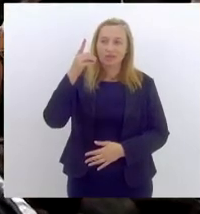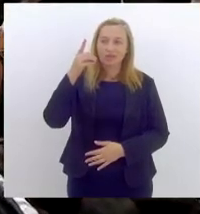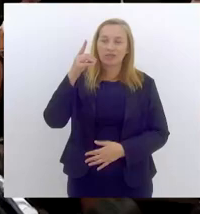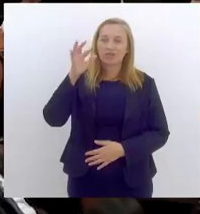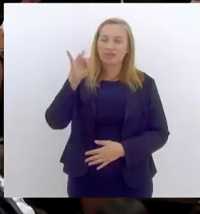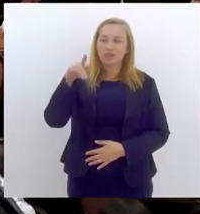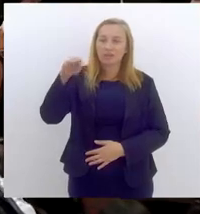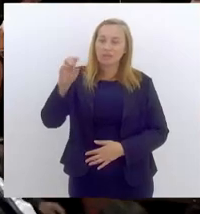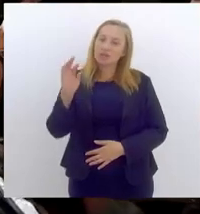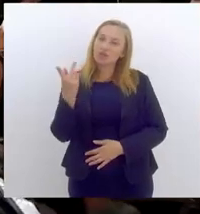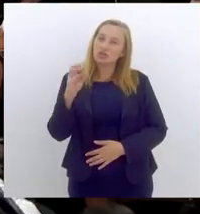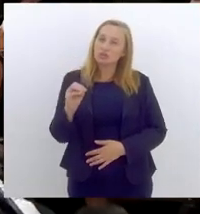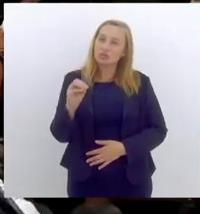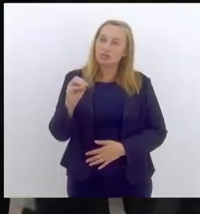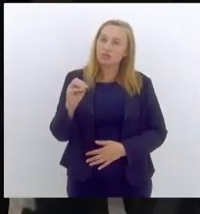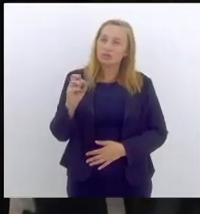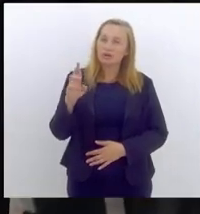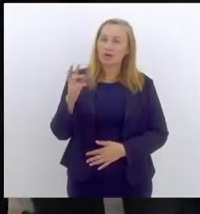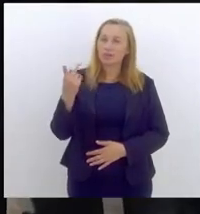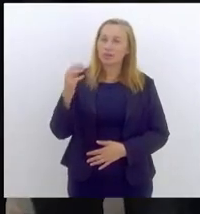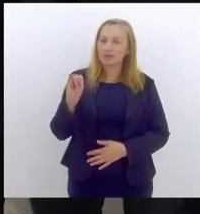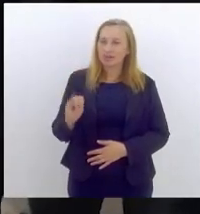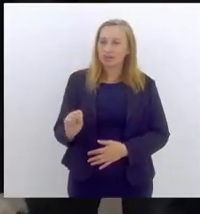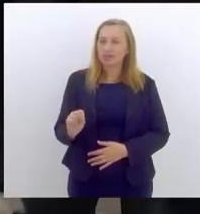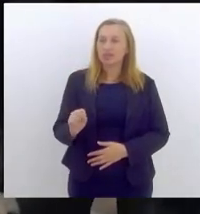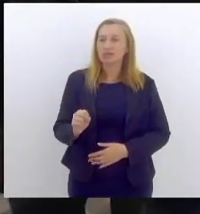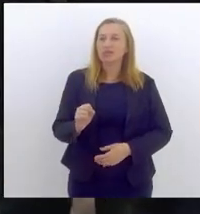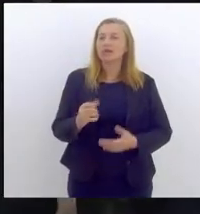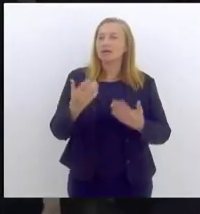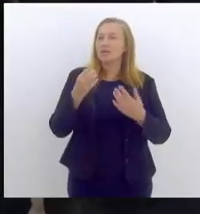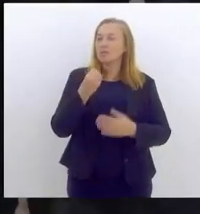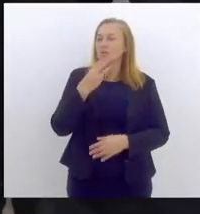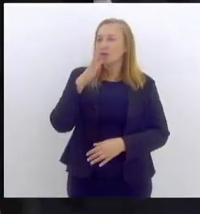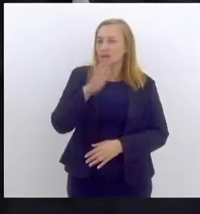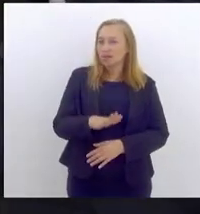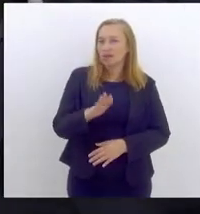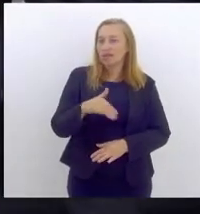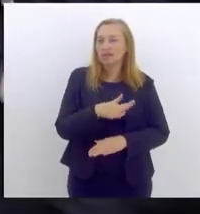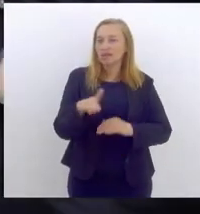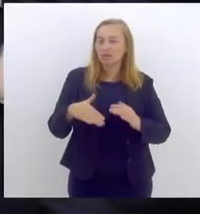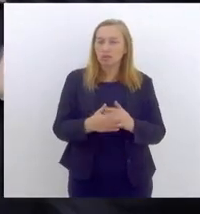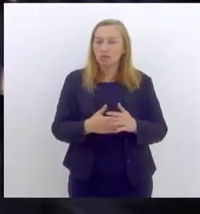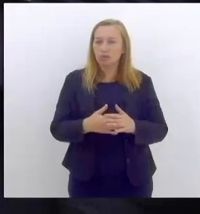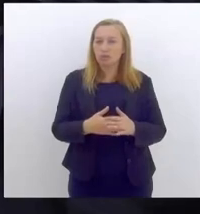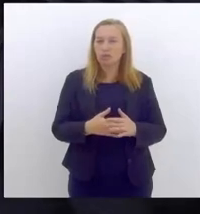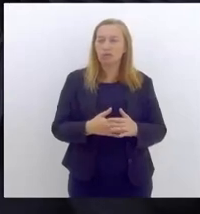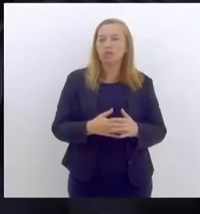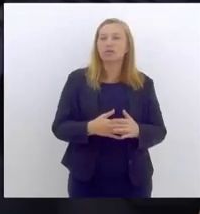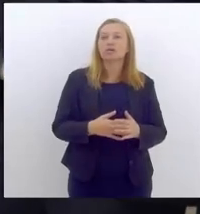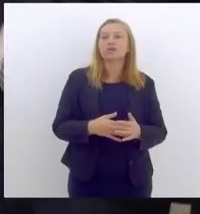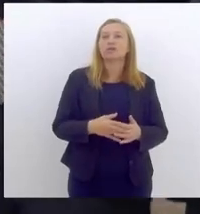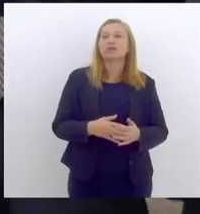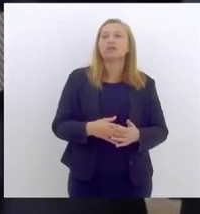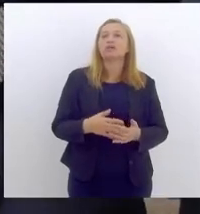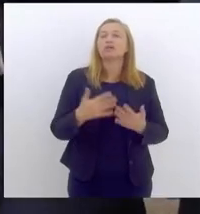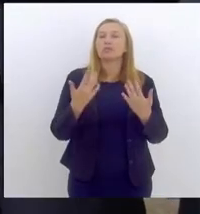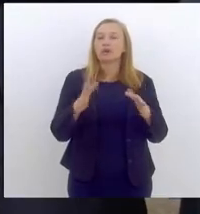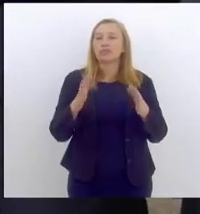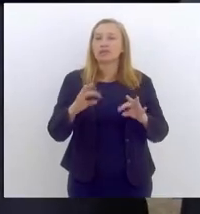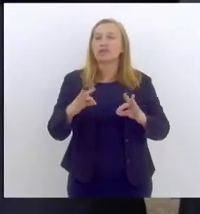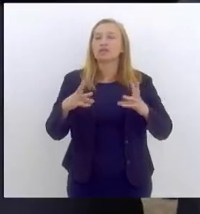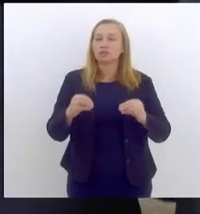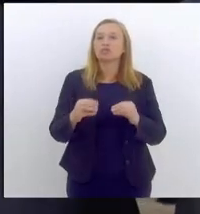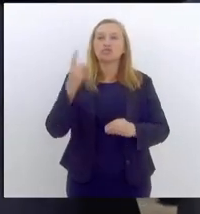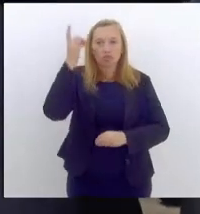Queria desejar uma boa tarde a todos, cumprimentar o presidente. Na pessoa do deputado Carlinhos BNH, queria cumprimentar a todos os